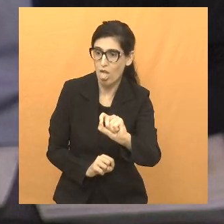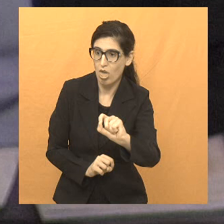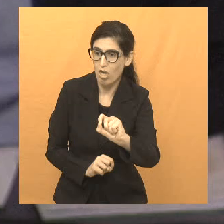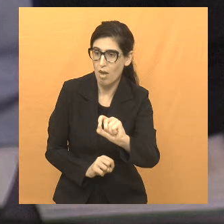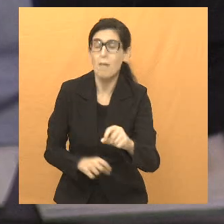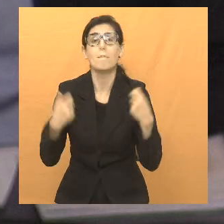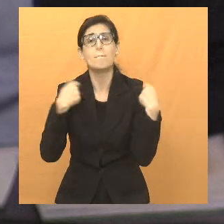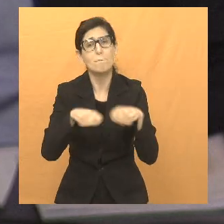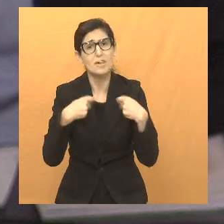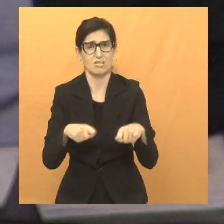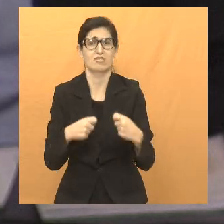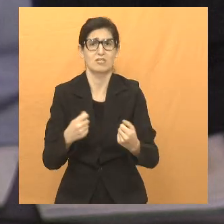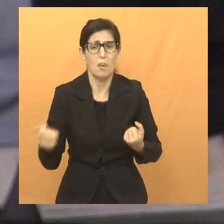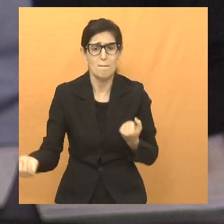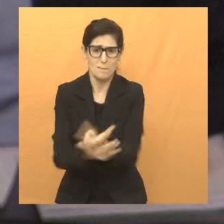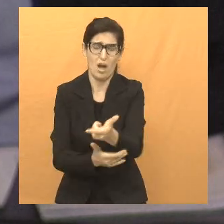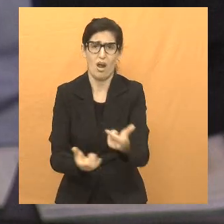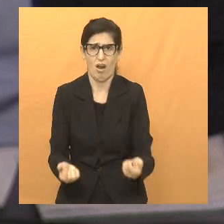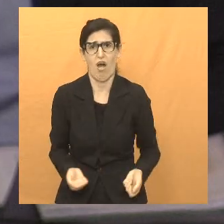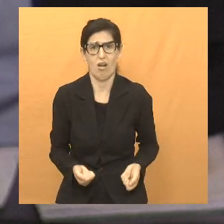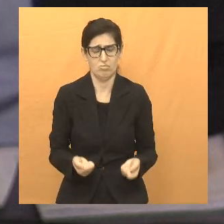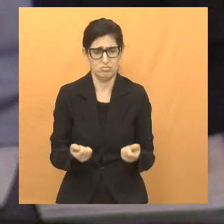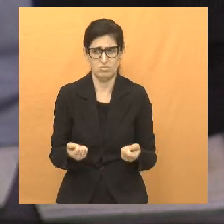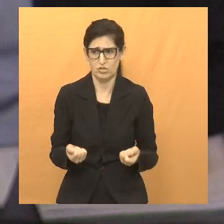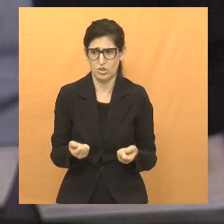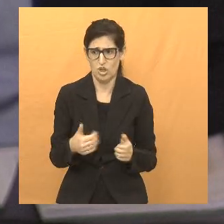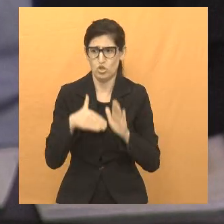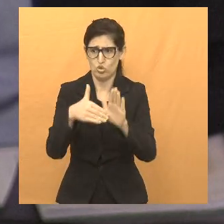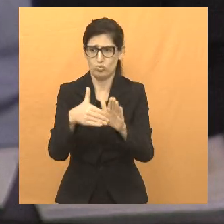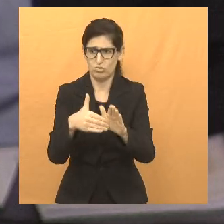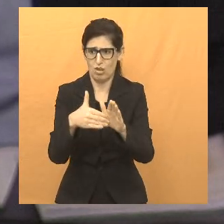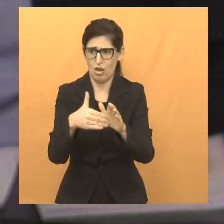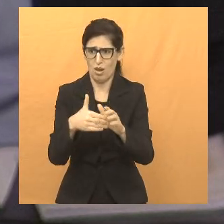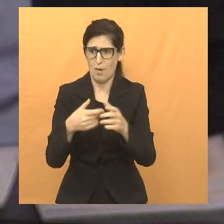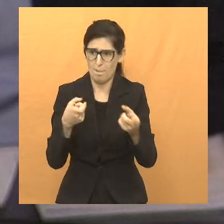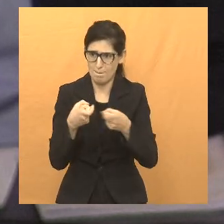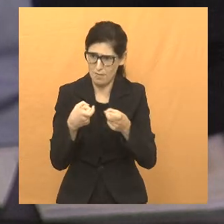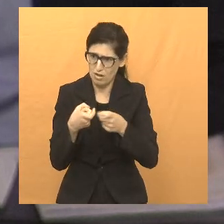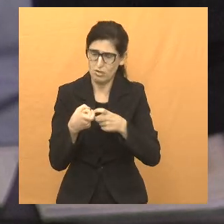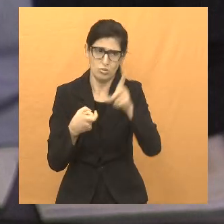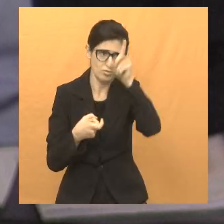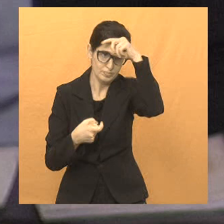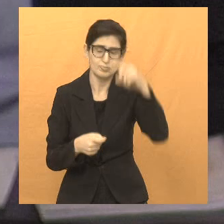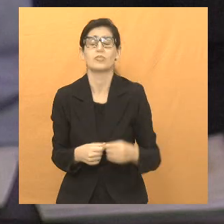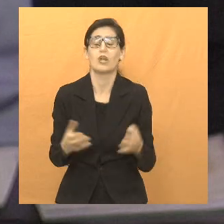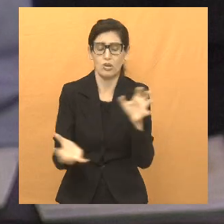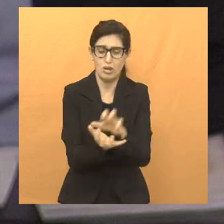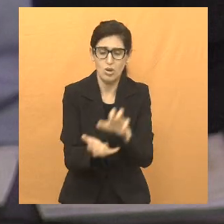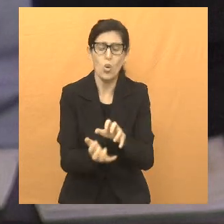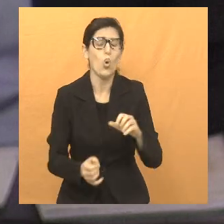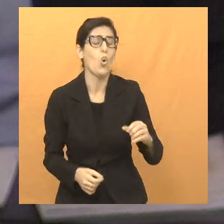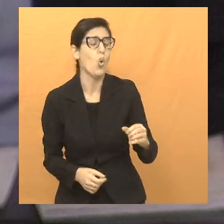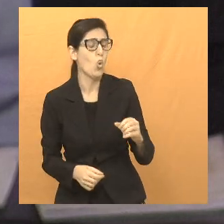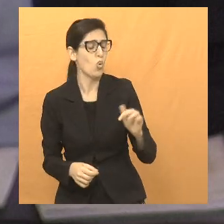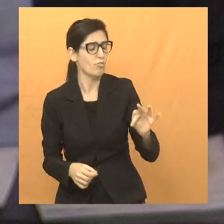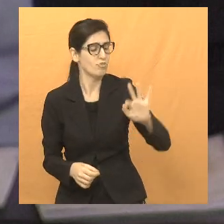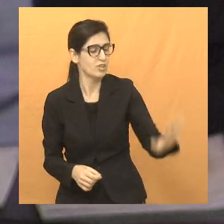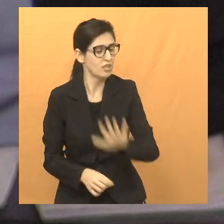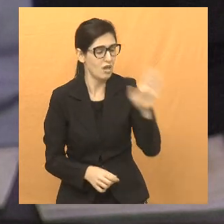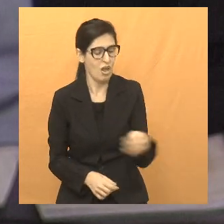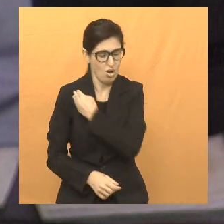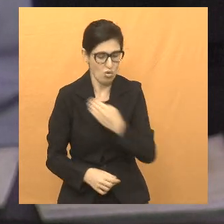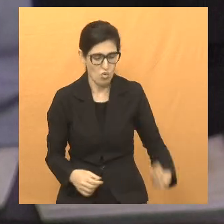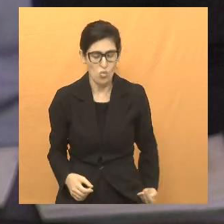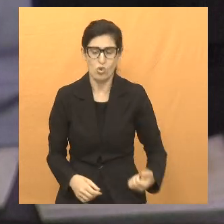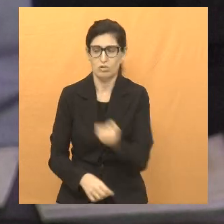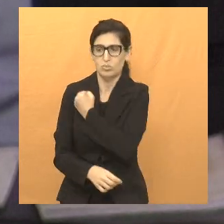esse programa seja pago. O Jacareí está na categoria 2 do governo federal. A categoria 1, 2 e 3